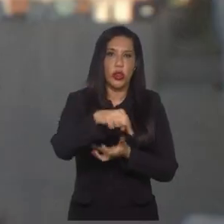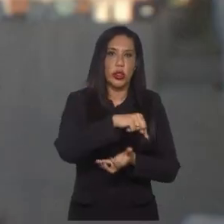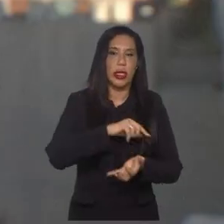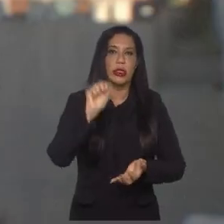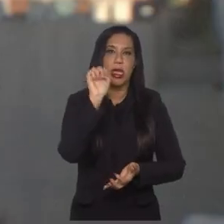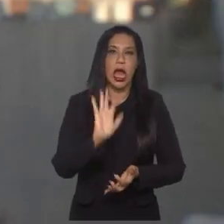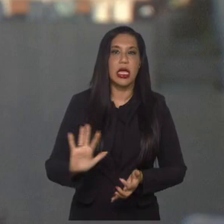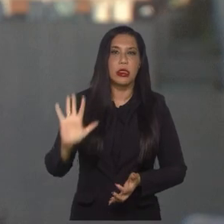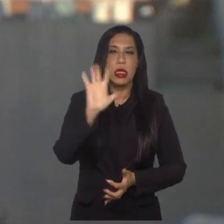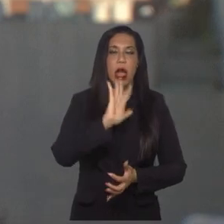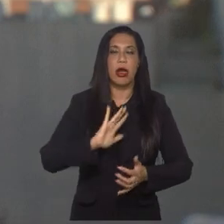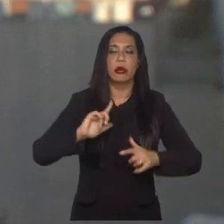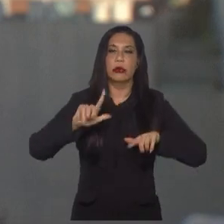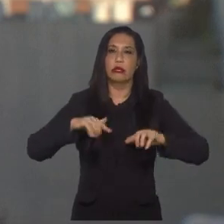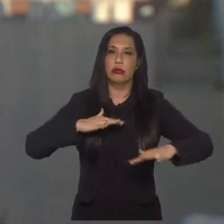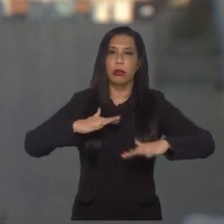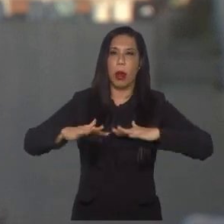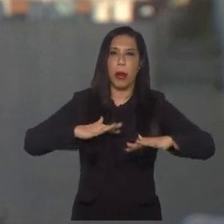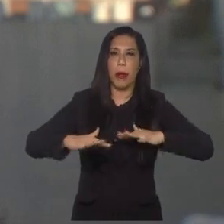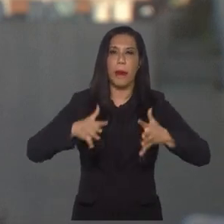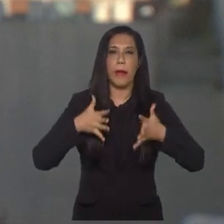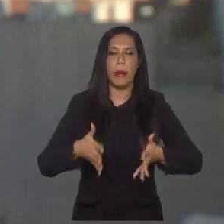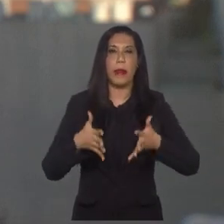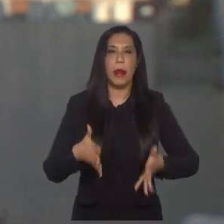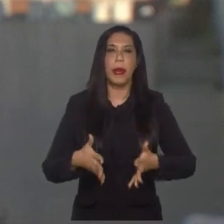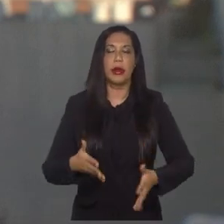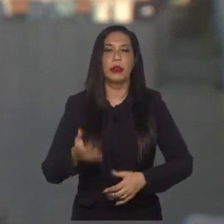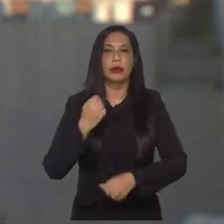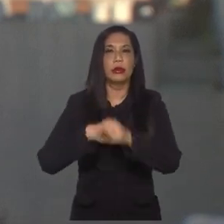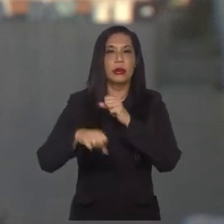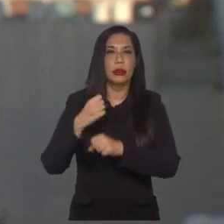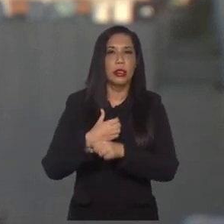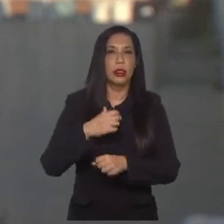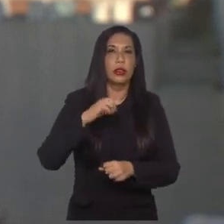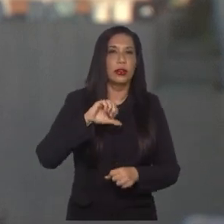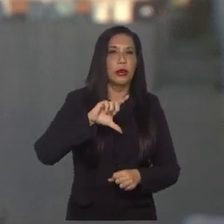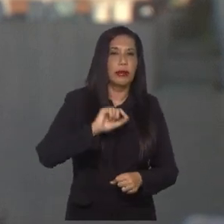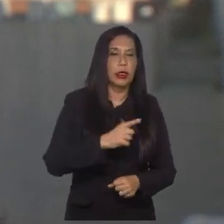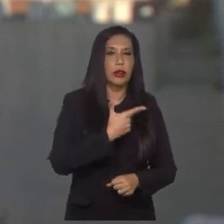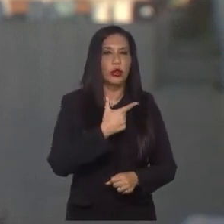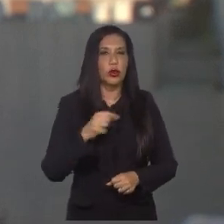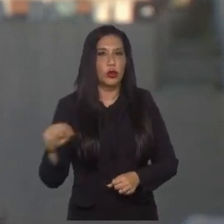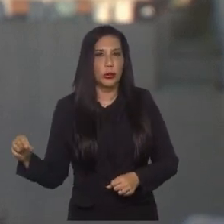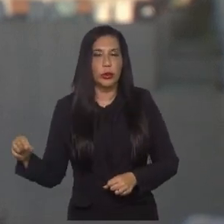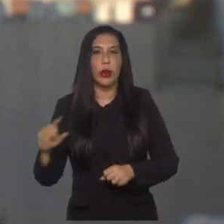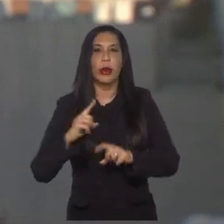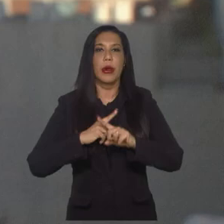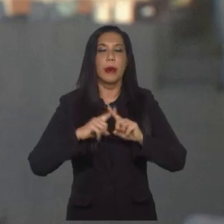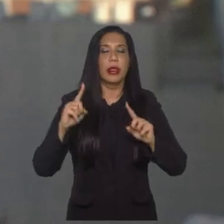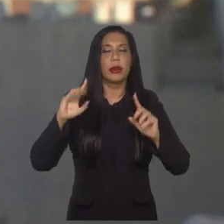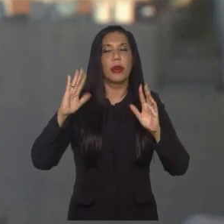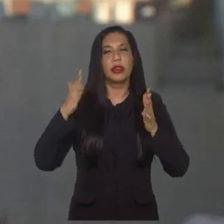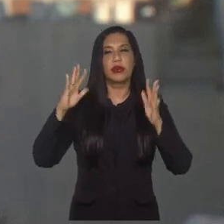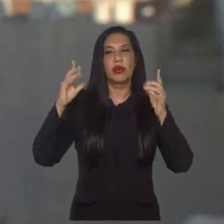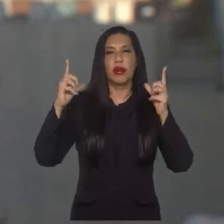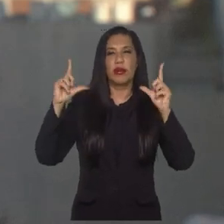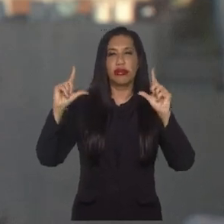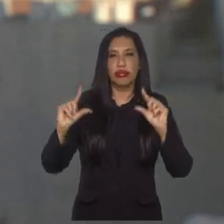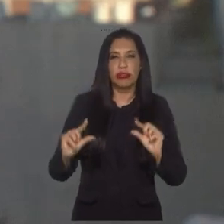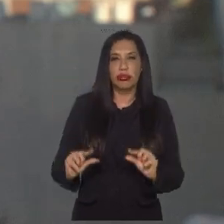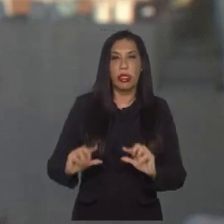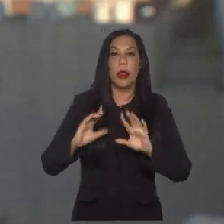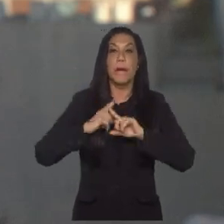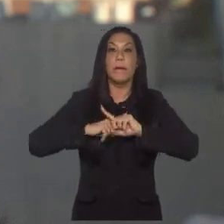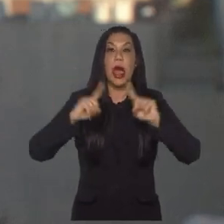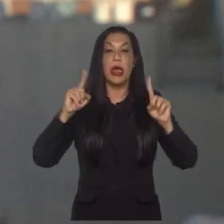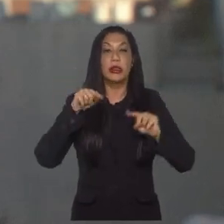fez um bom trabalho, né, principalmente ali nos anos 90, 2000, e ali caiu um pouquinho, mas como você bem falou,